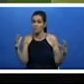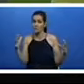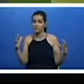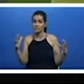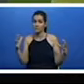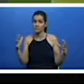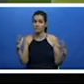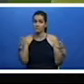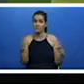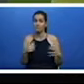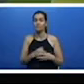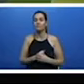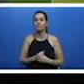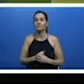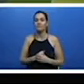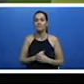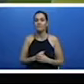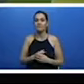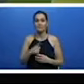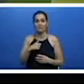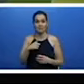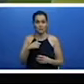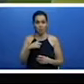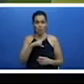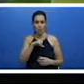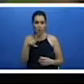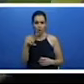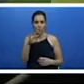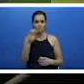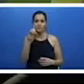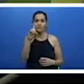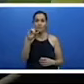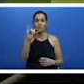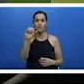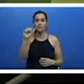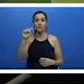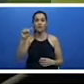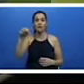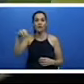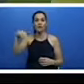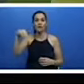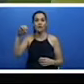maior corda possível, que seria o diâmetro. Vocês lembram que é diâmetro?